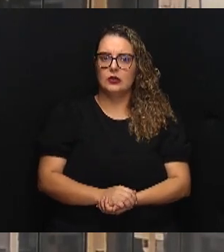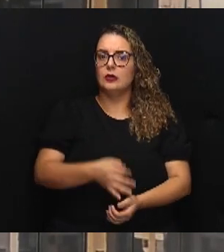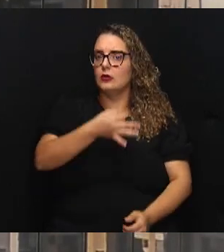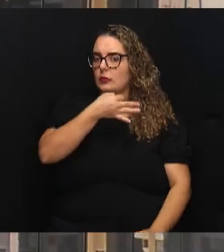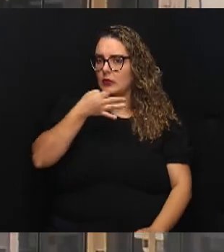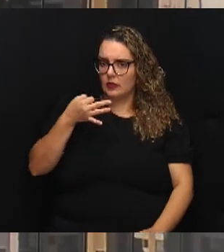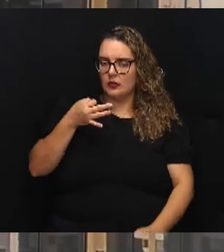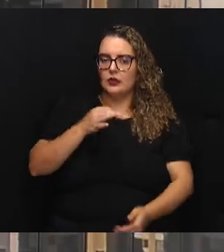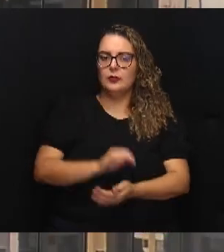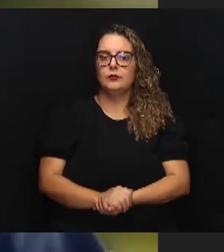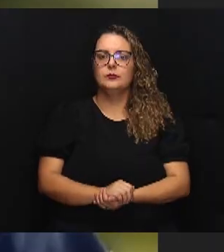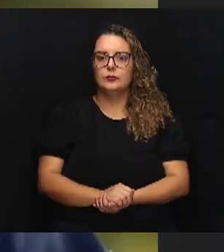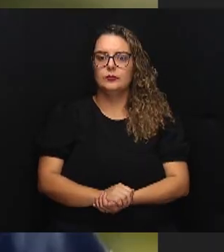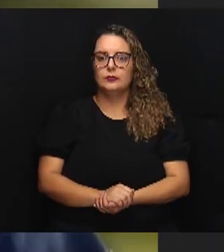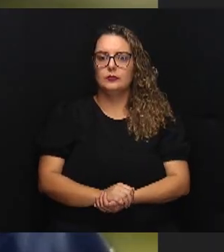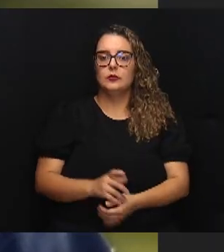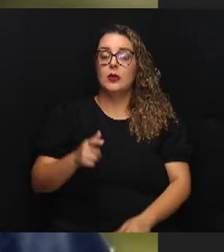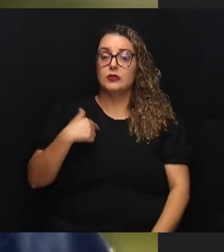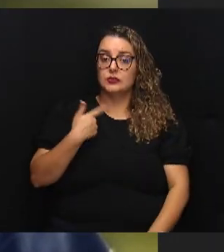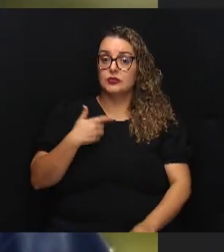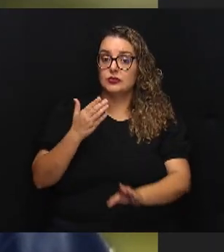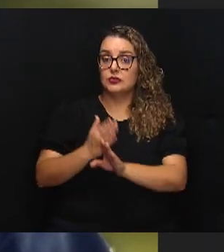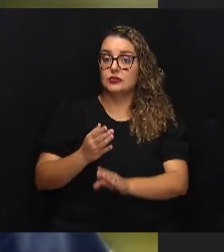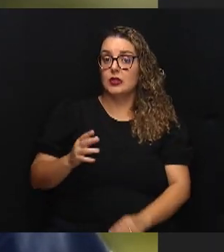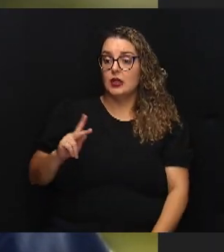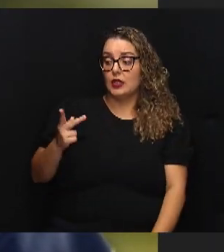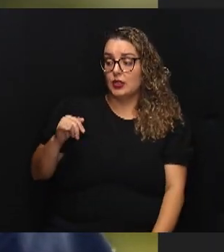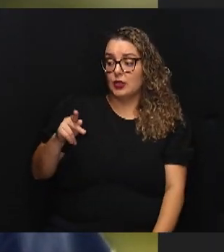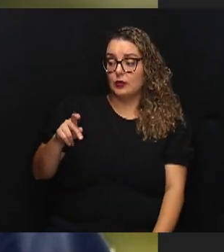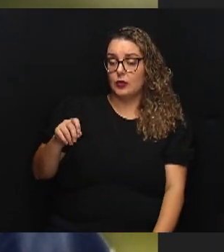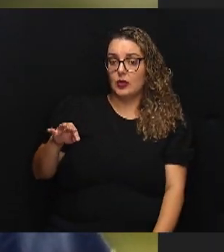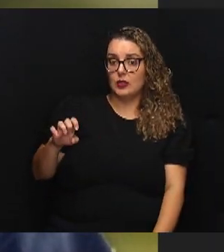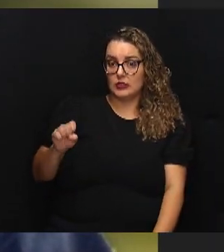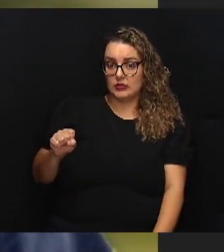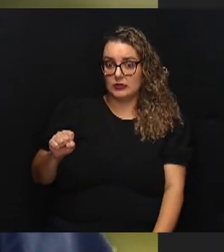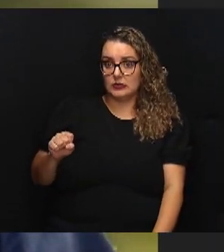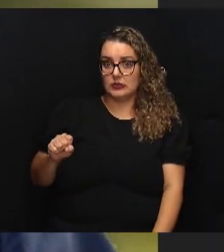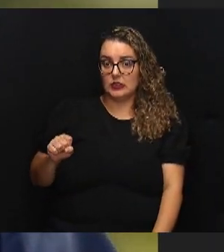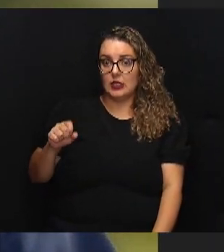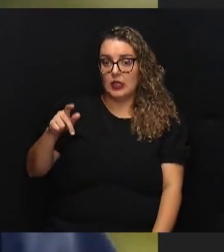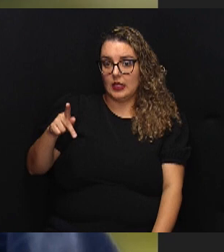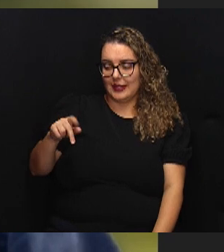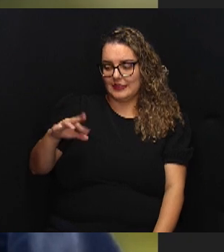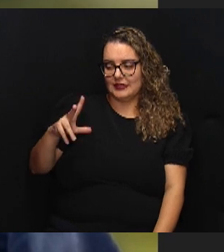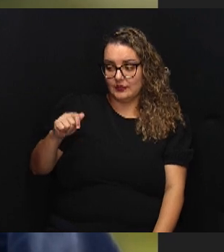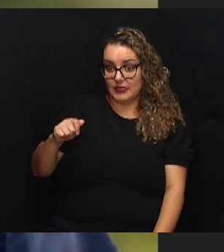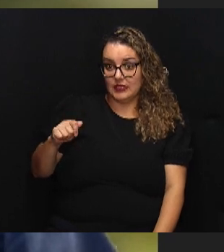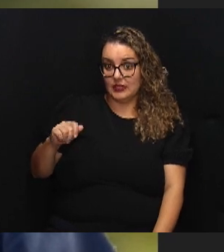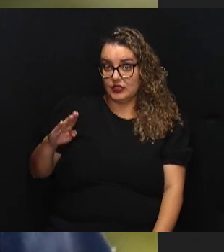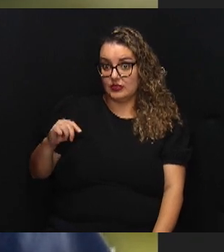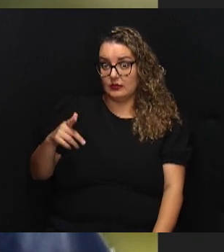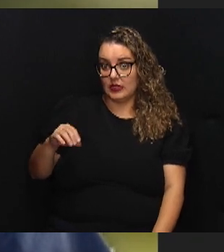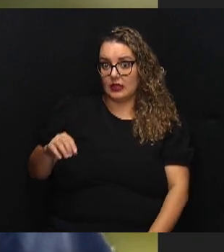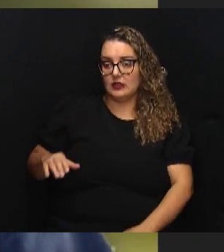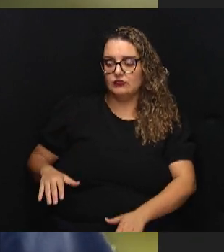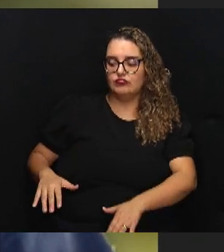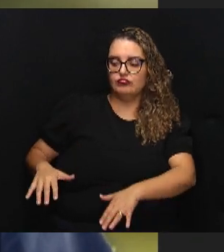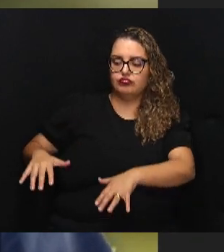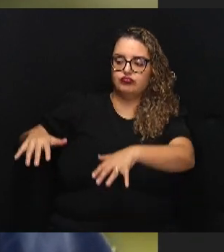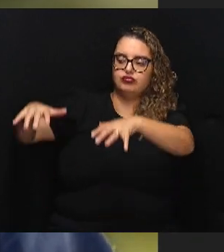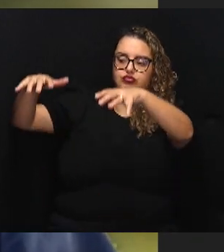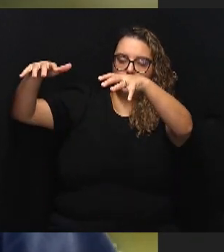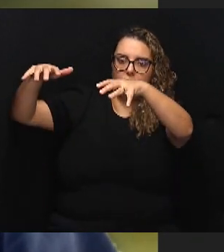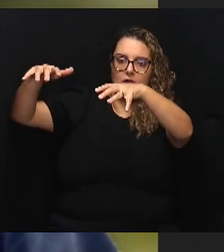Perfeito. A gente descobriu a partir da hipótese que as pilhas de bagaço, que são enormes nas usinas,